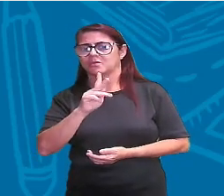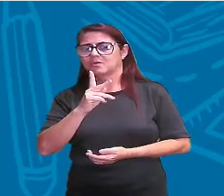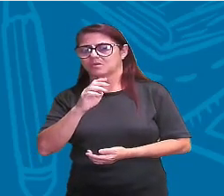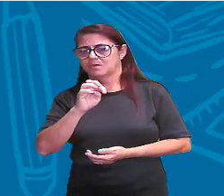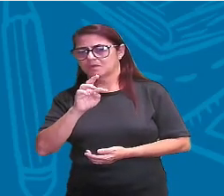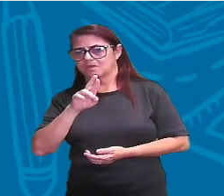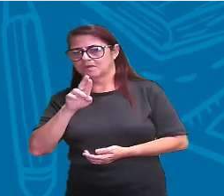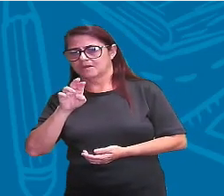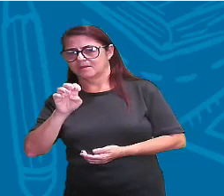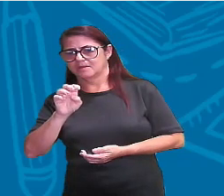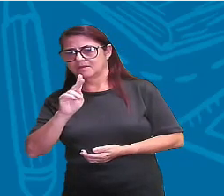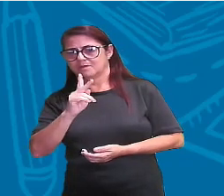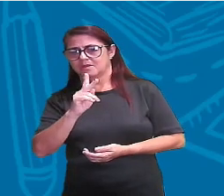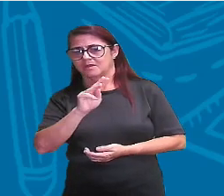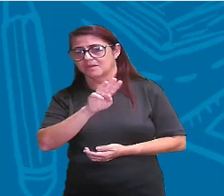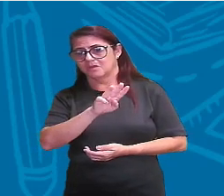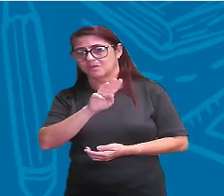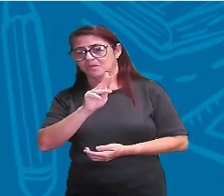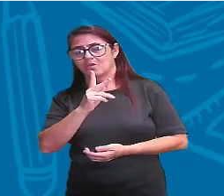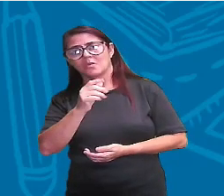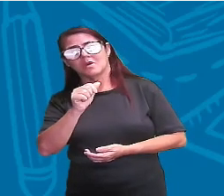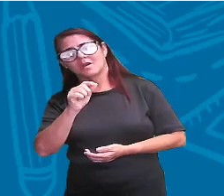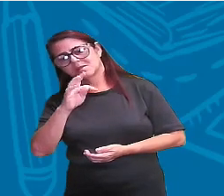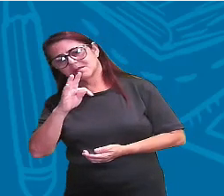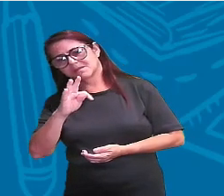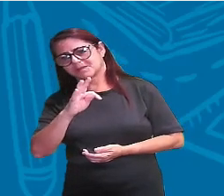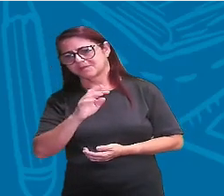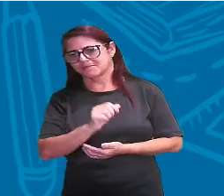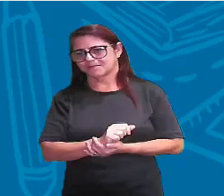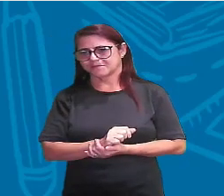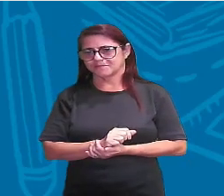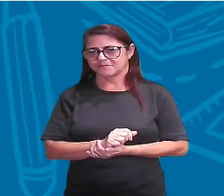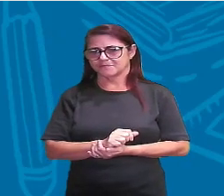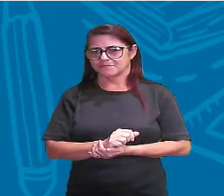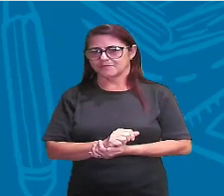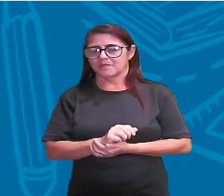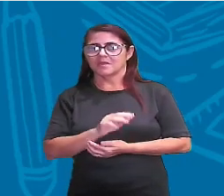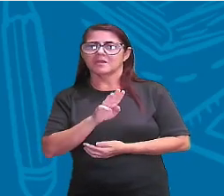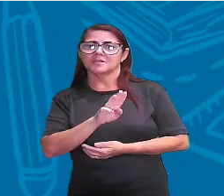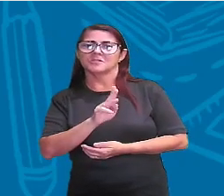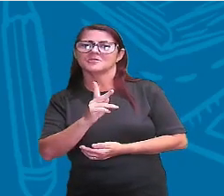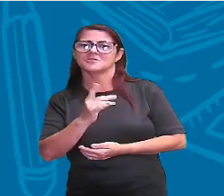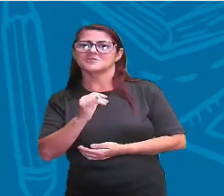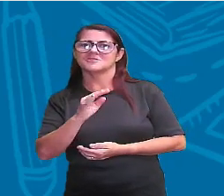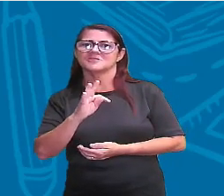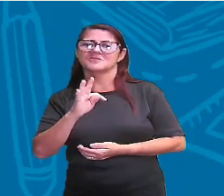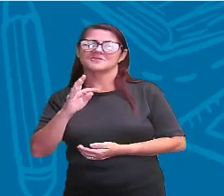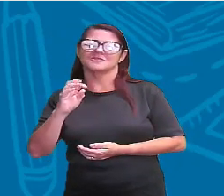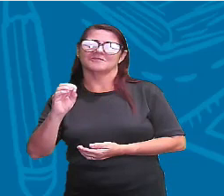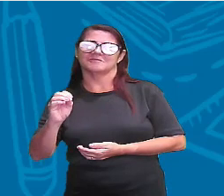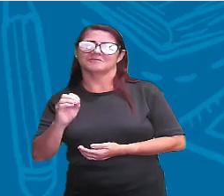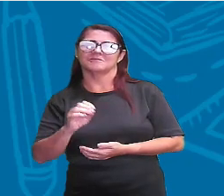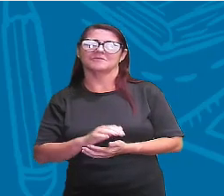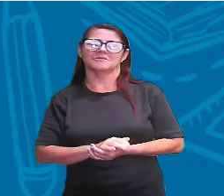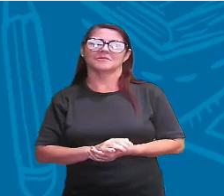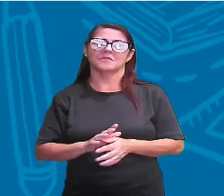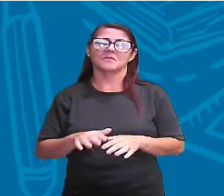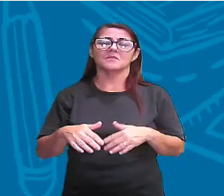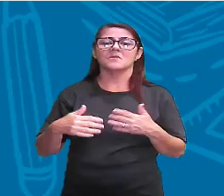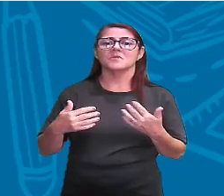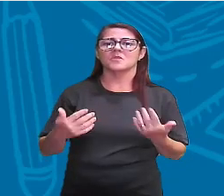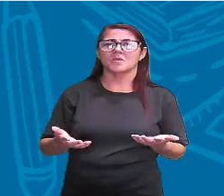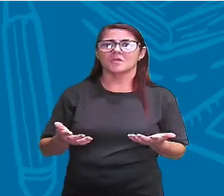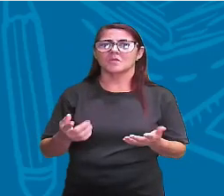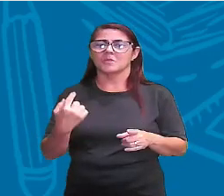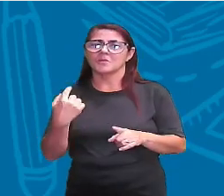o que também pode ser qual, which, o que ou qual, então fica ligadinho nesses dois, why, que é